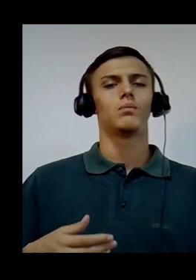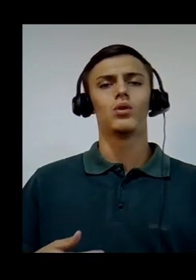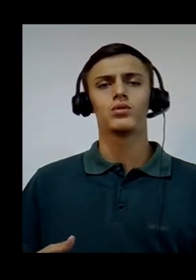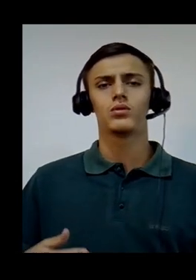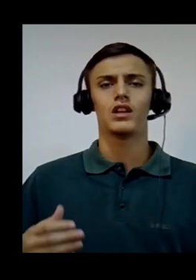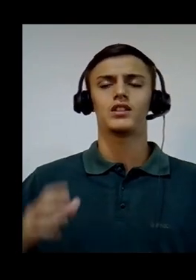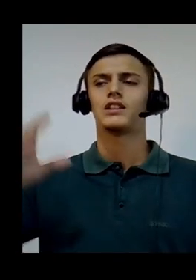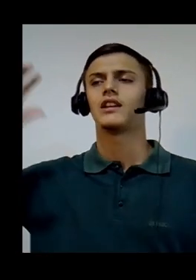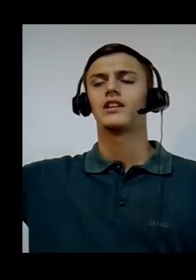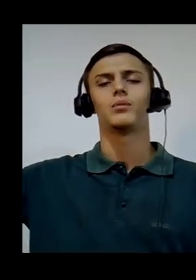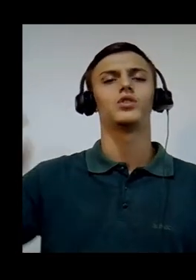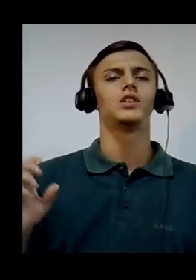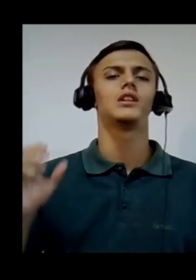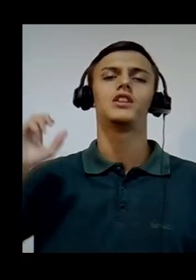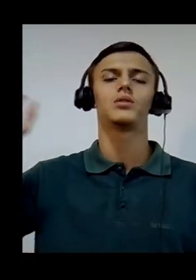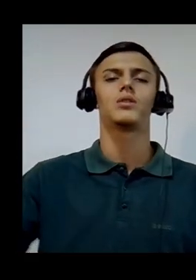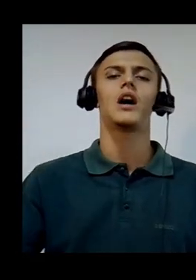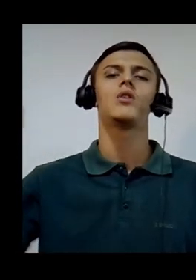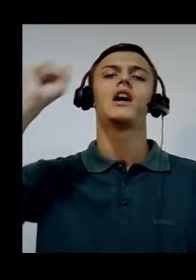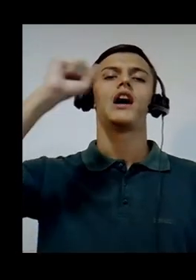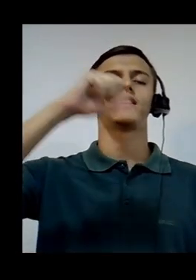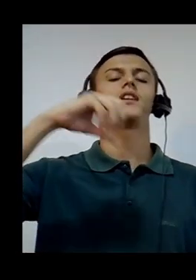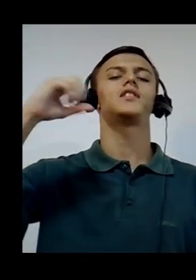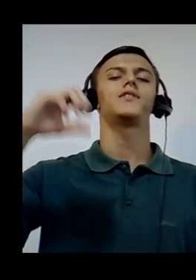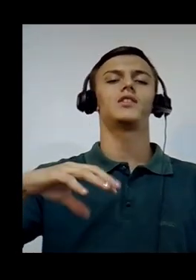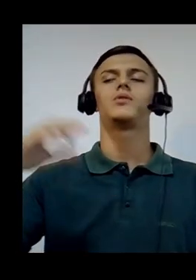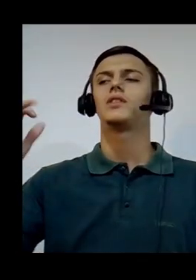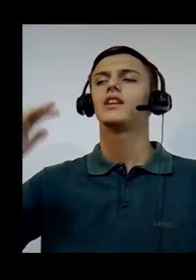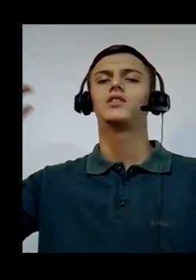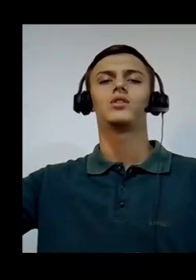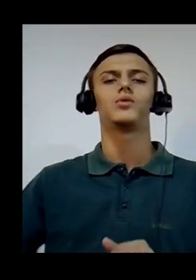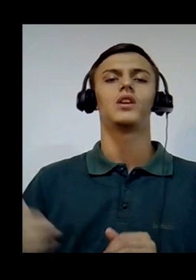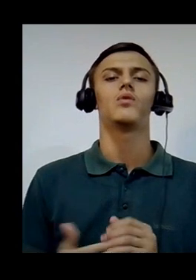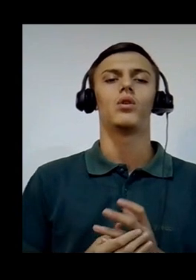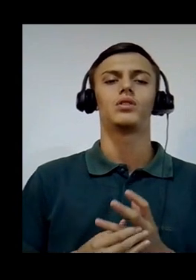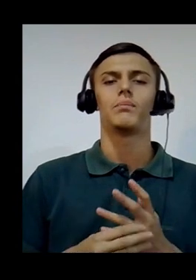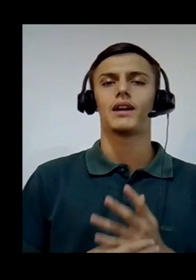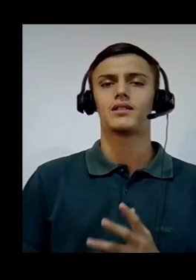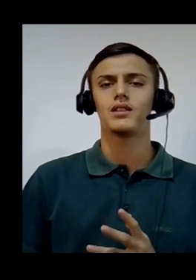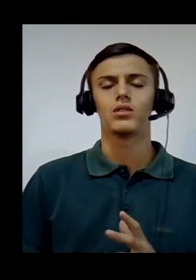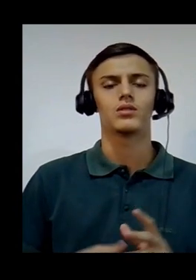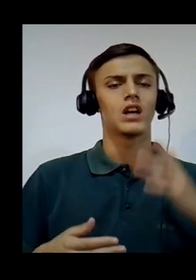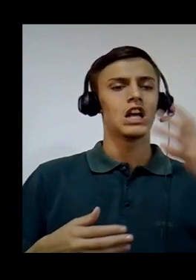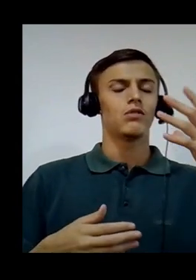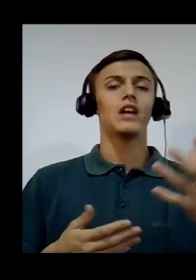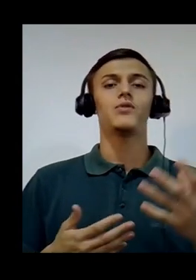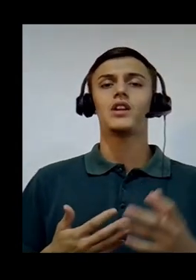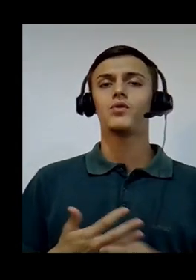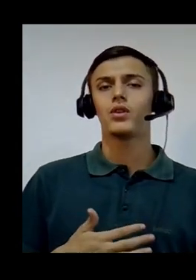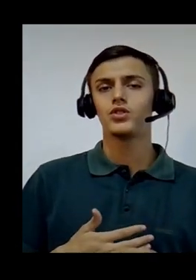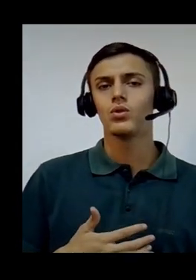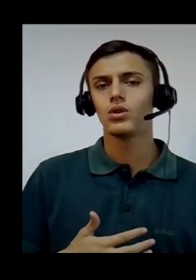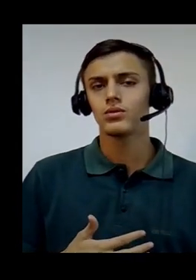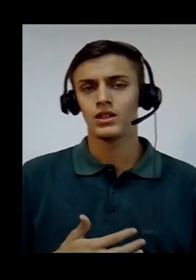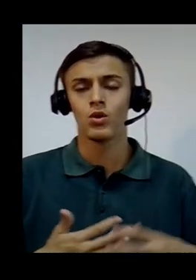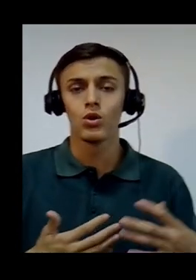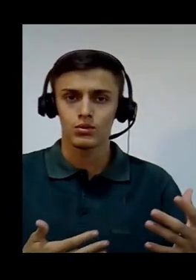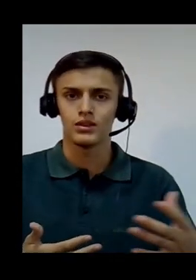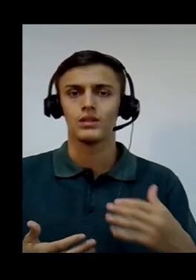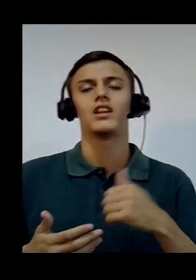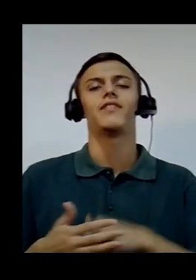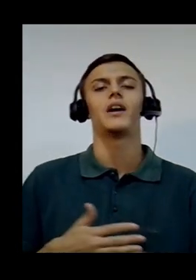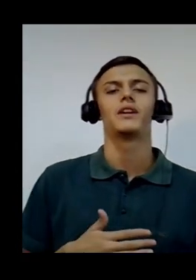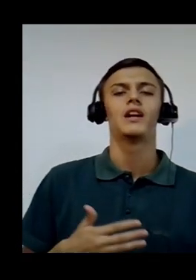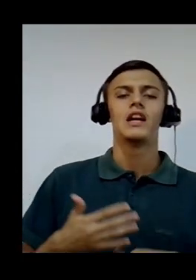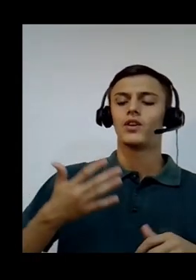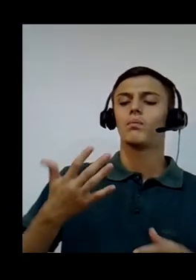lá, deixa no bolso, deixa na mochila, deixa no carro, acessa, faz atividade, daí no final volta e pega esses adornos. Vai virar um foco de